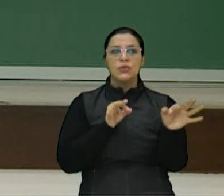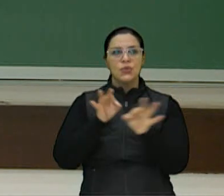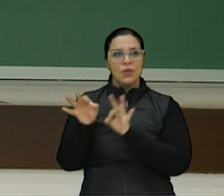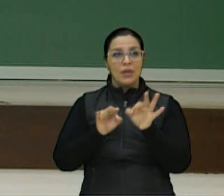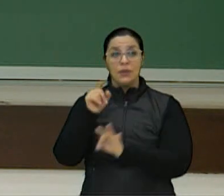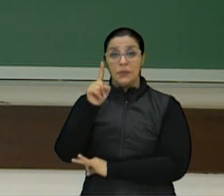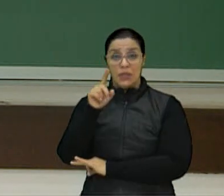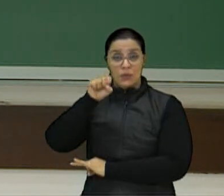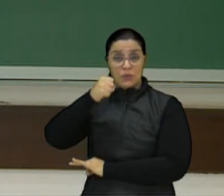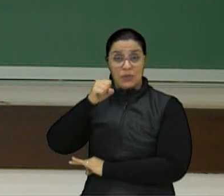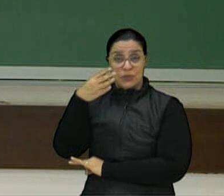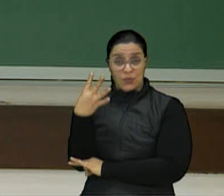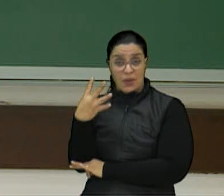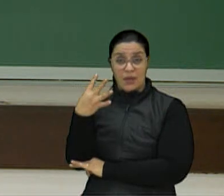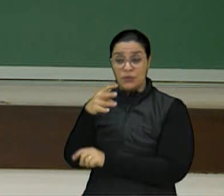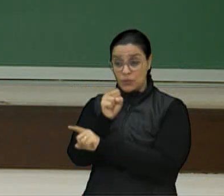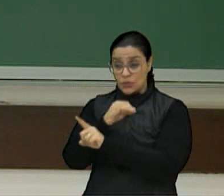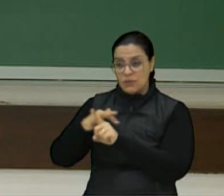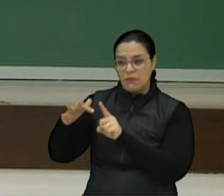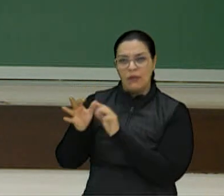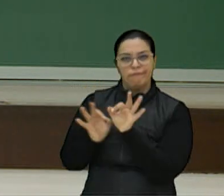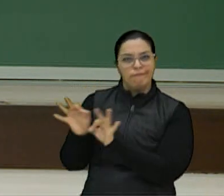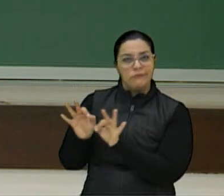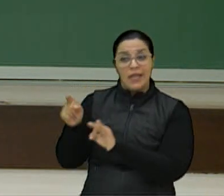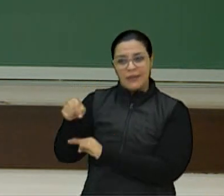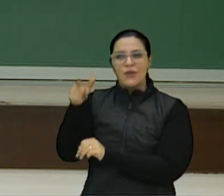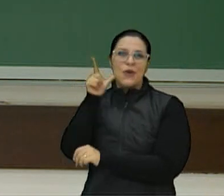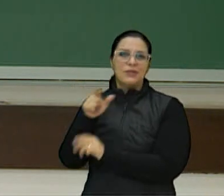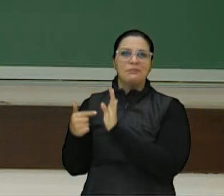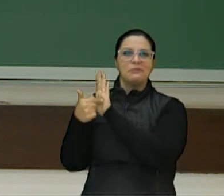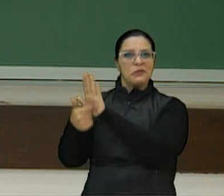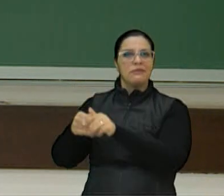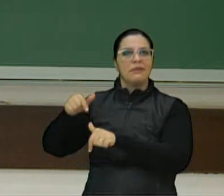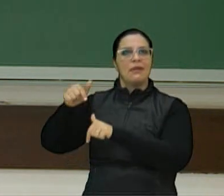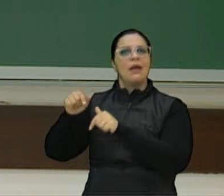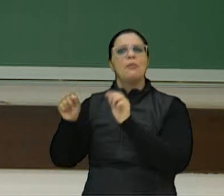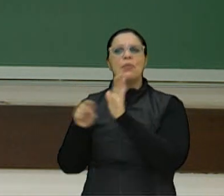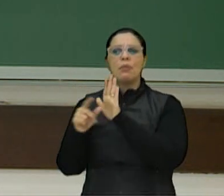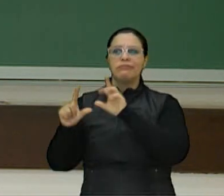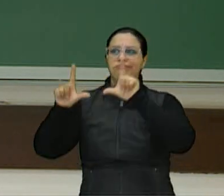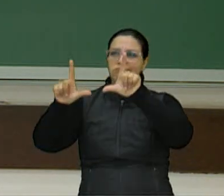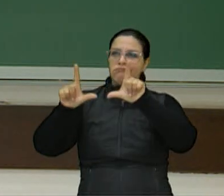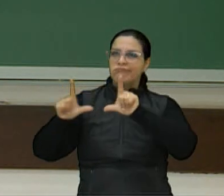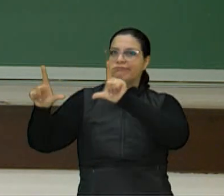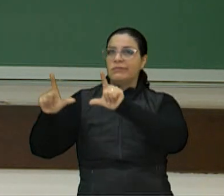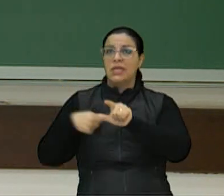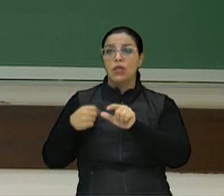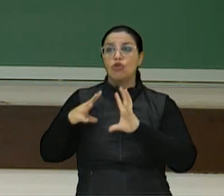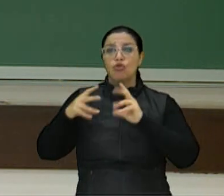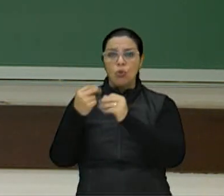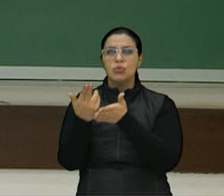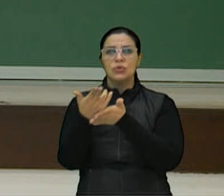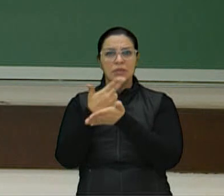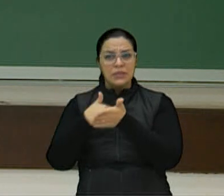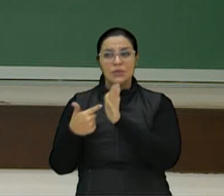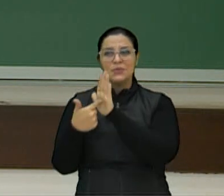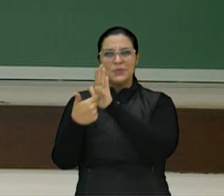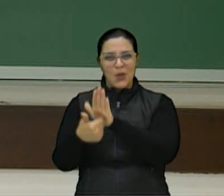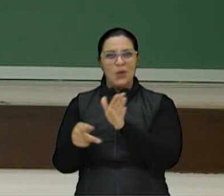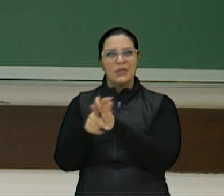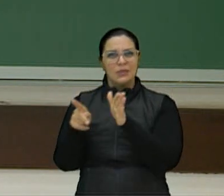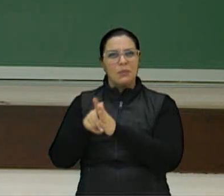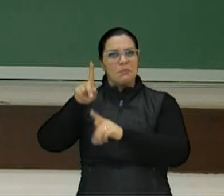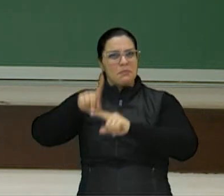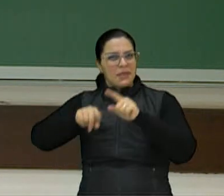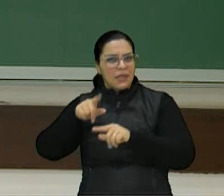organizaram essa sociedade e, a partir dessa sociedade, organizaram exposições em que eles podiam levar suas obras para